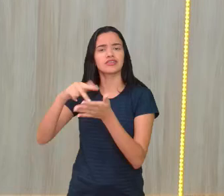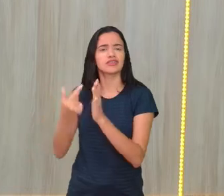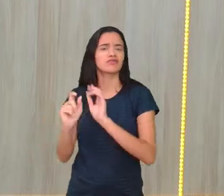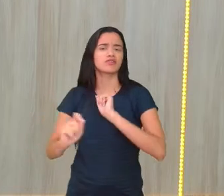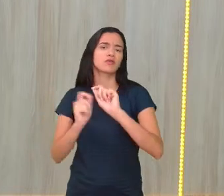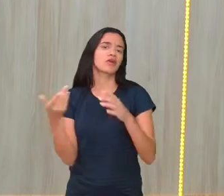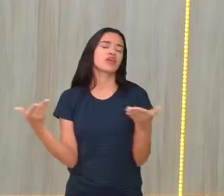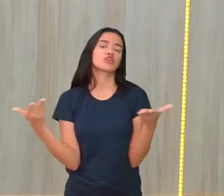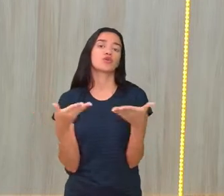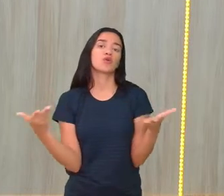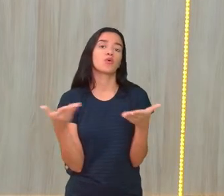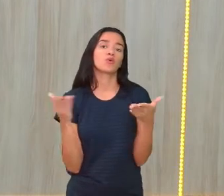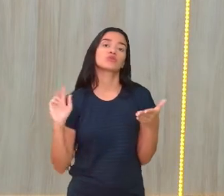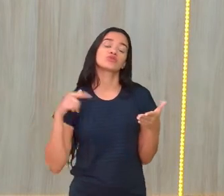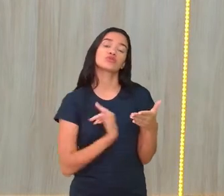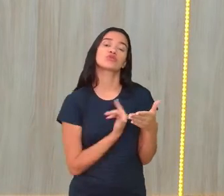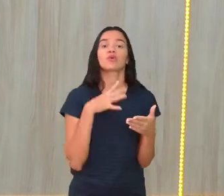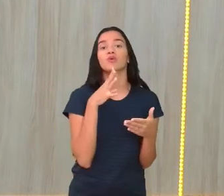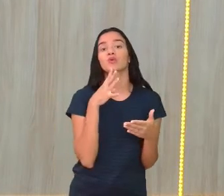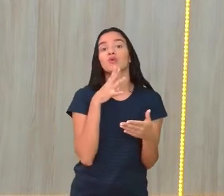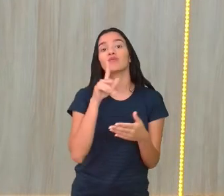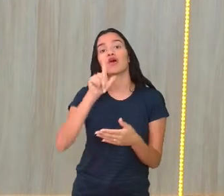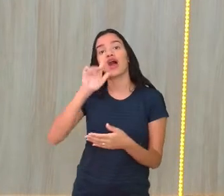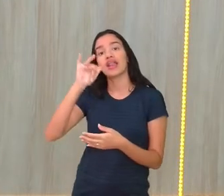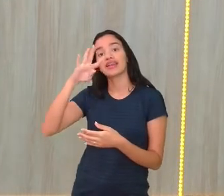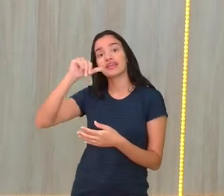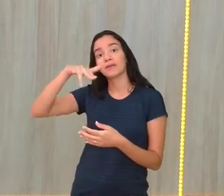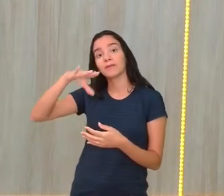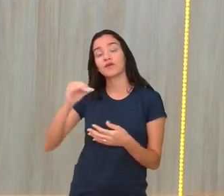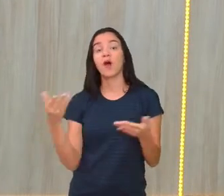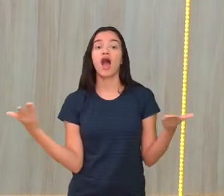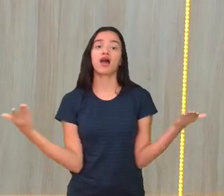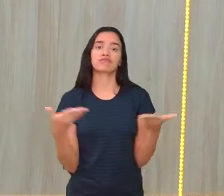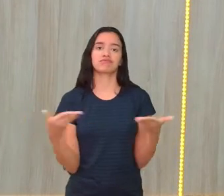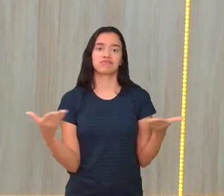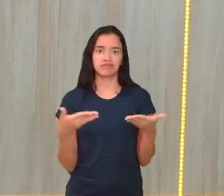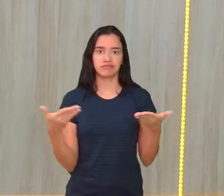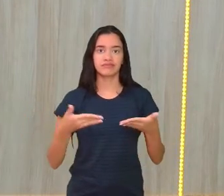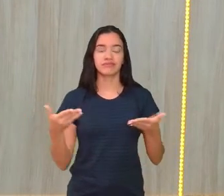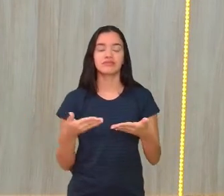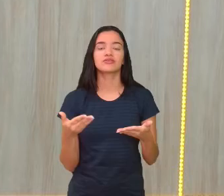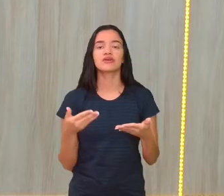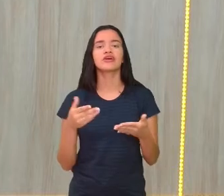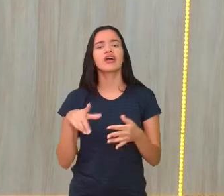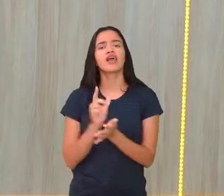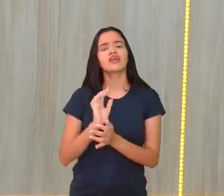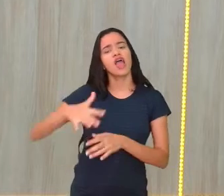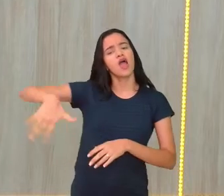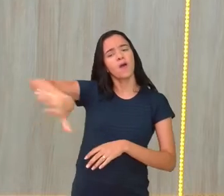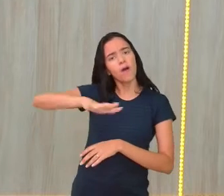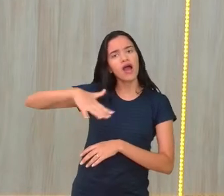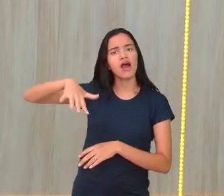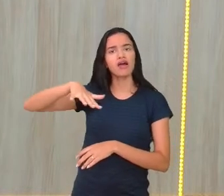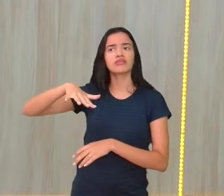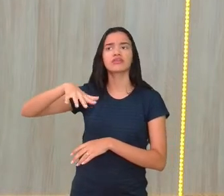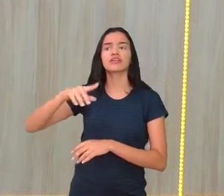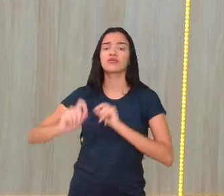que hoje a gente conhece como Líbano atual, certo? E era uma região aqui,